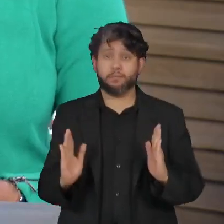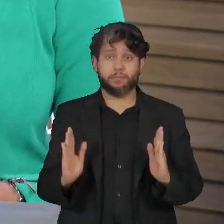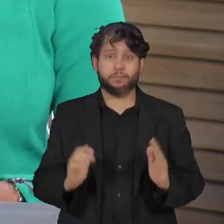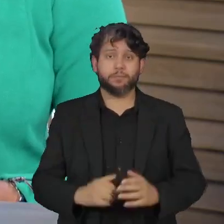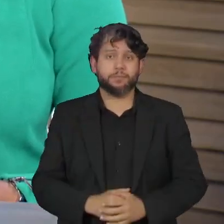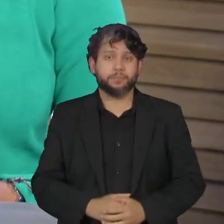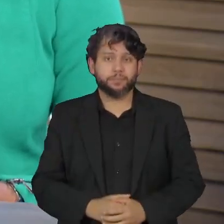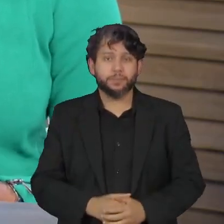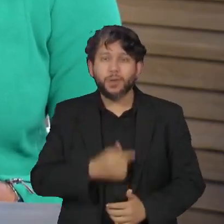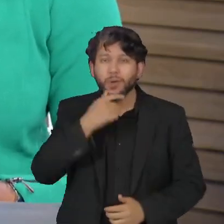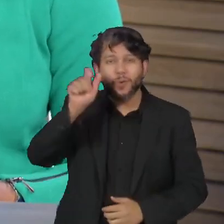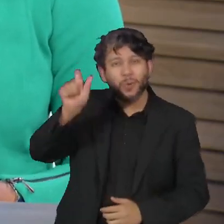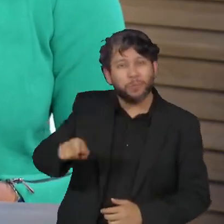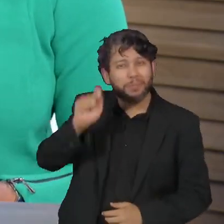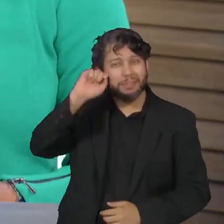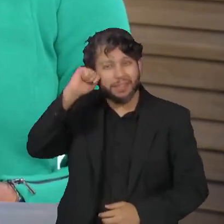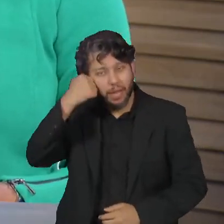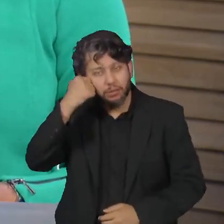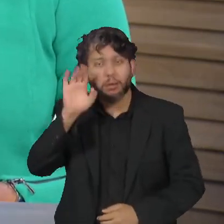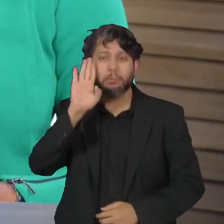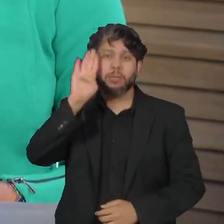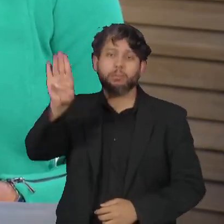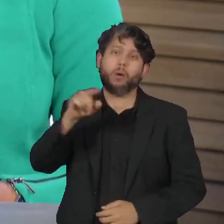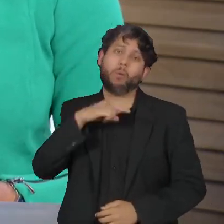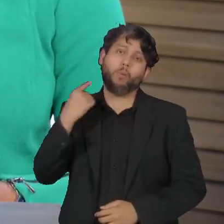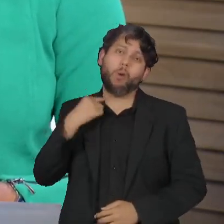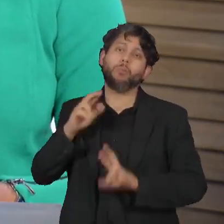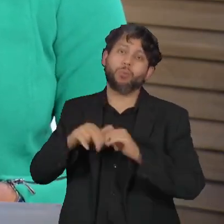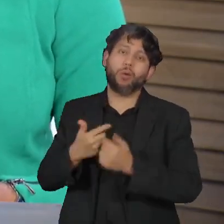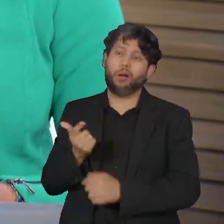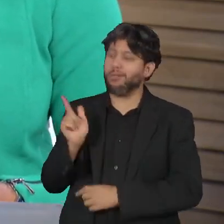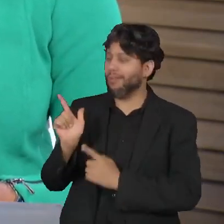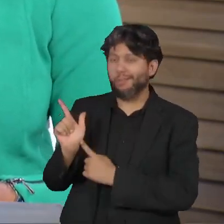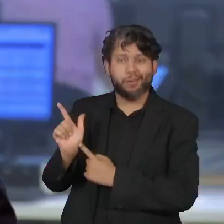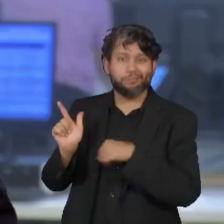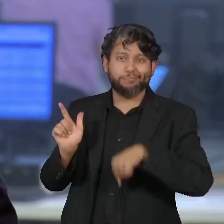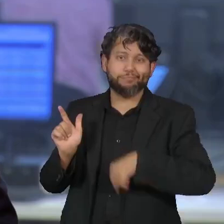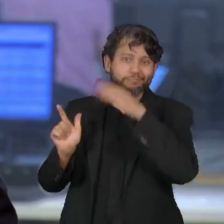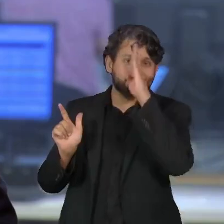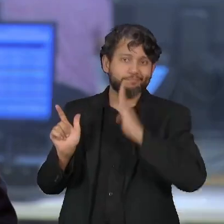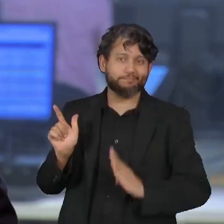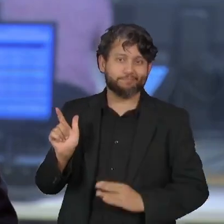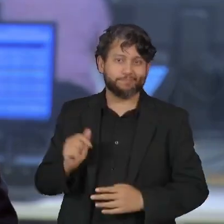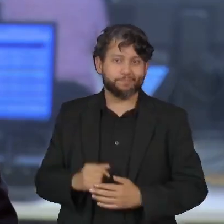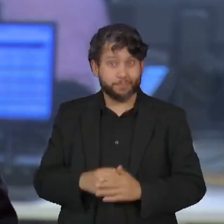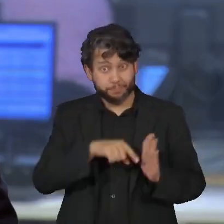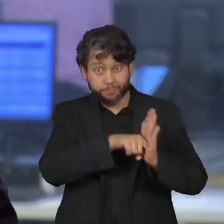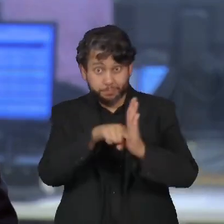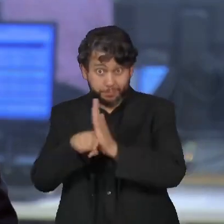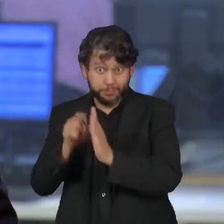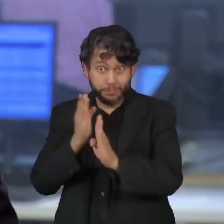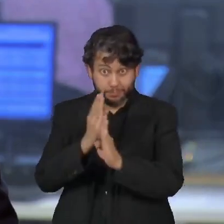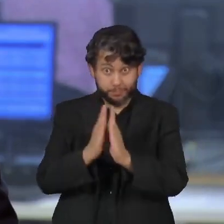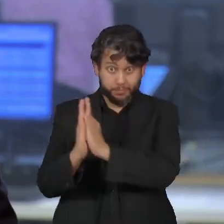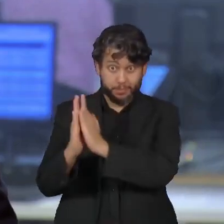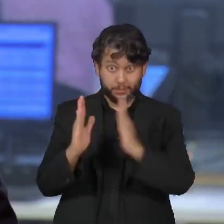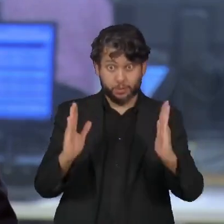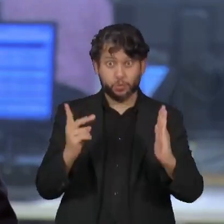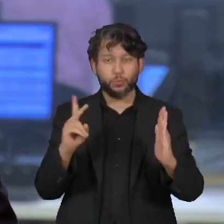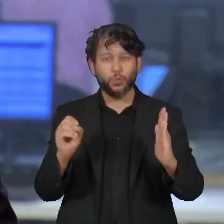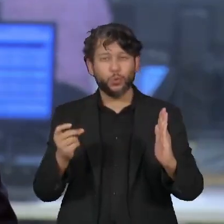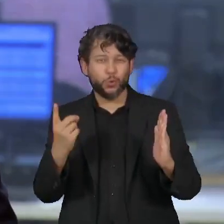homens negros são as principais vítimas de armas de fogo no Brasil um estudo realizado entre 2012 e